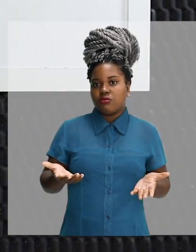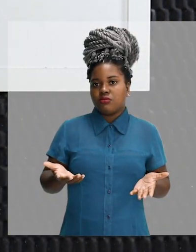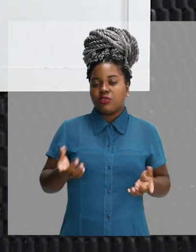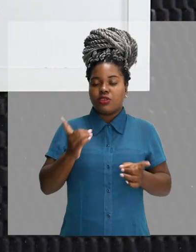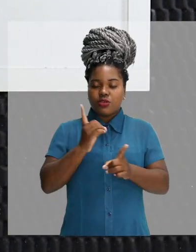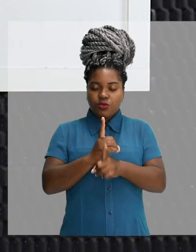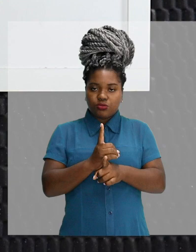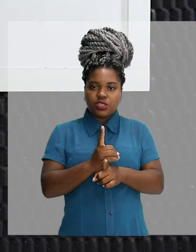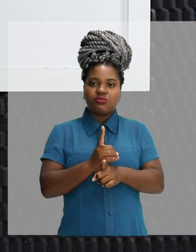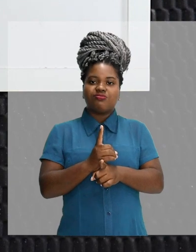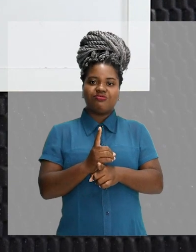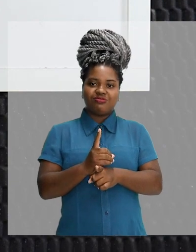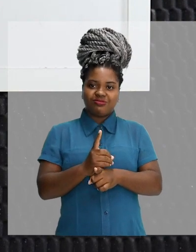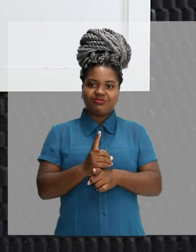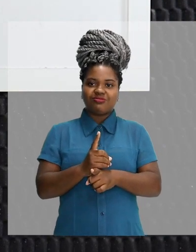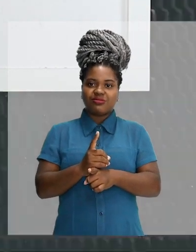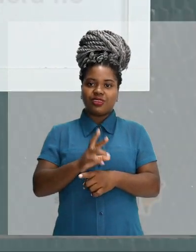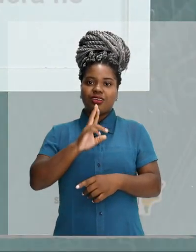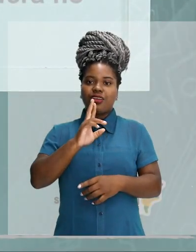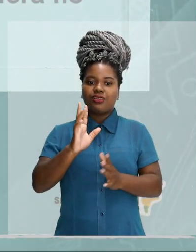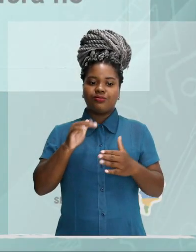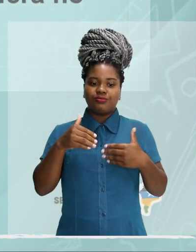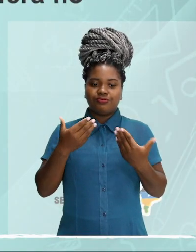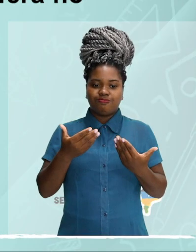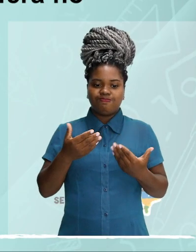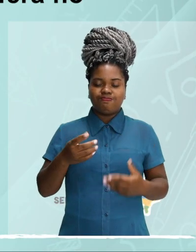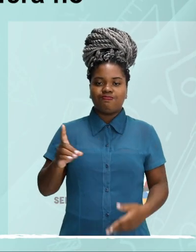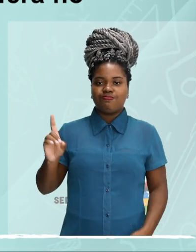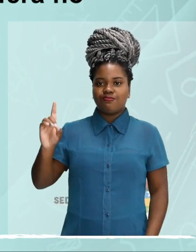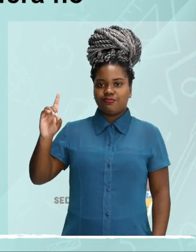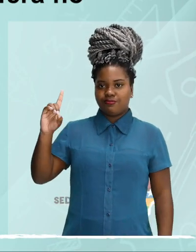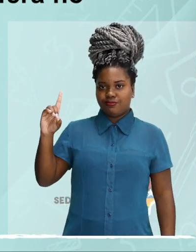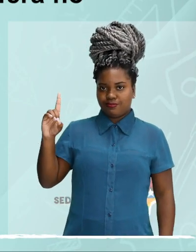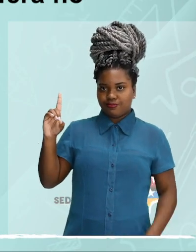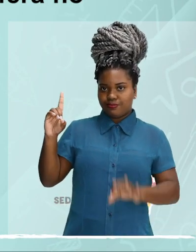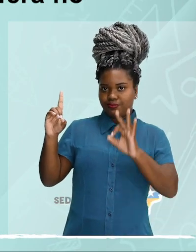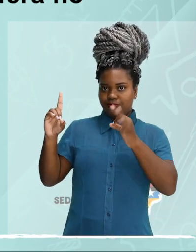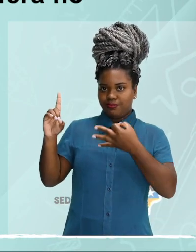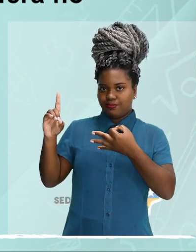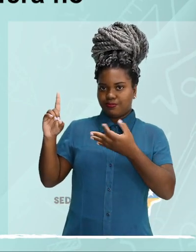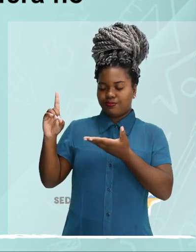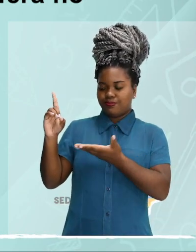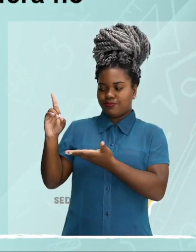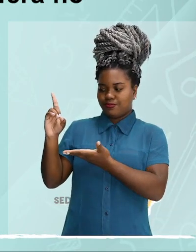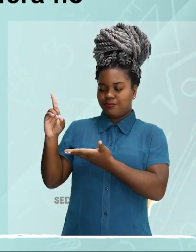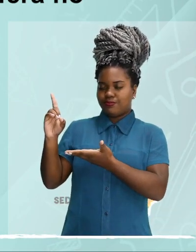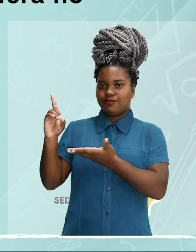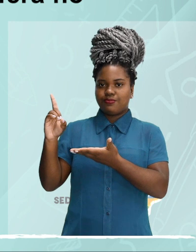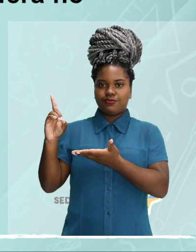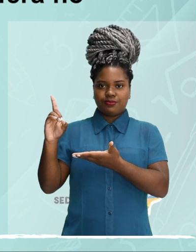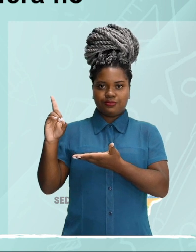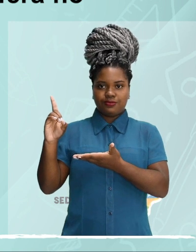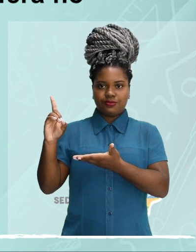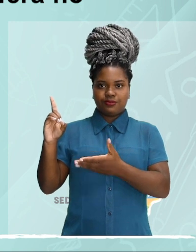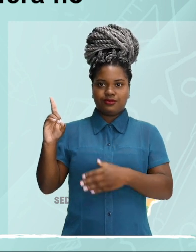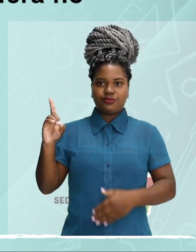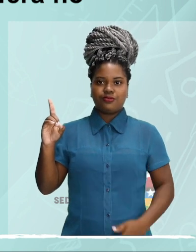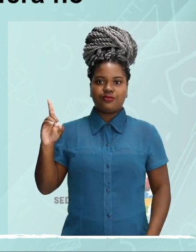Calculamos a quantidade de movimento. Então, a resposta é a letra D,